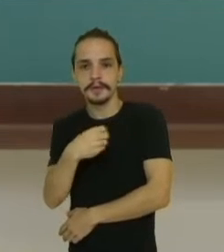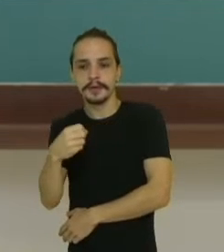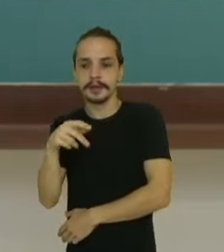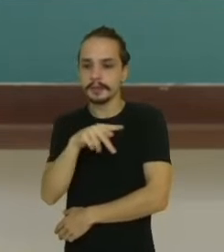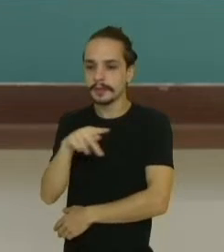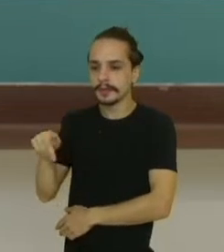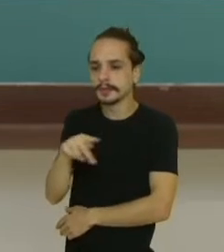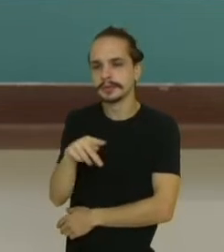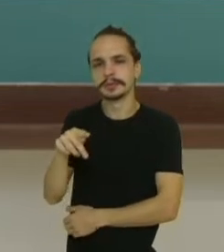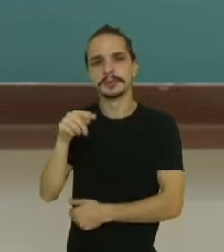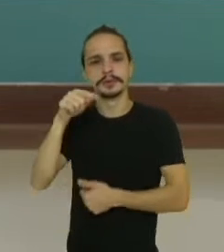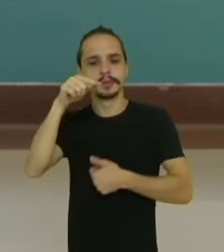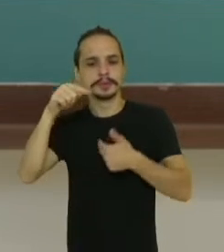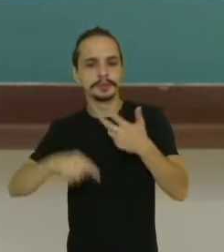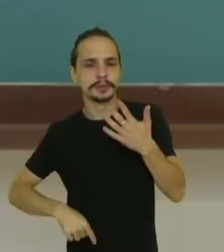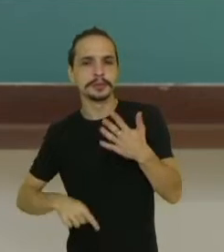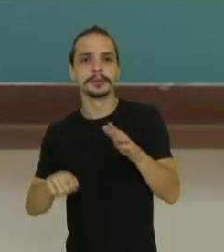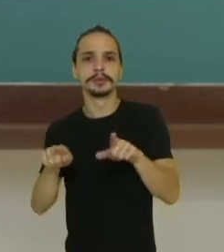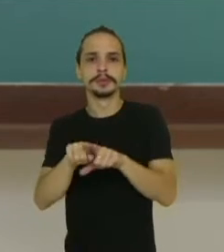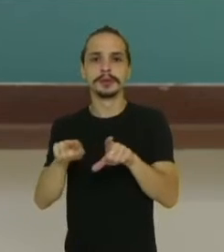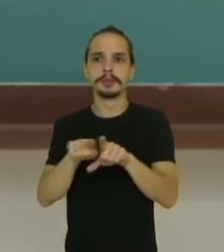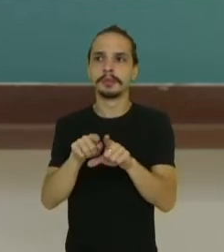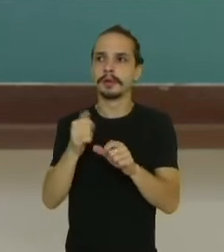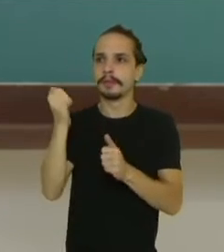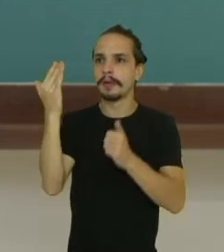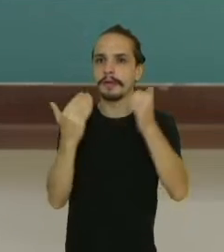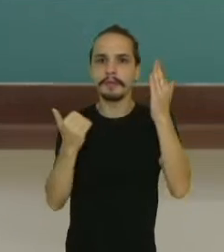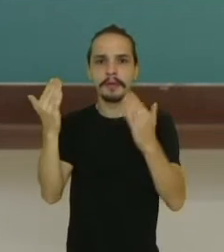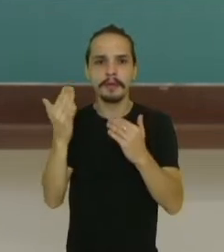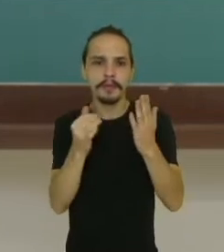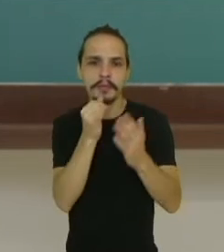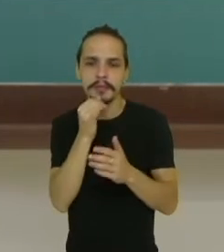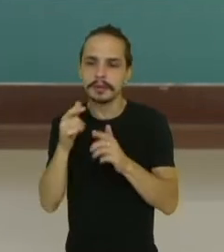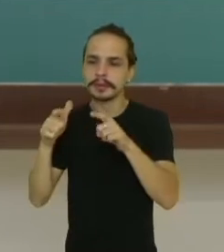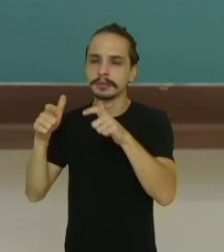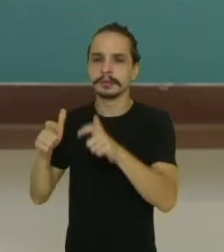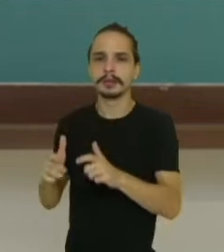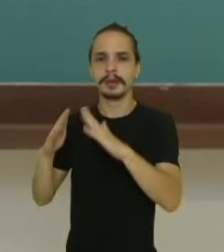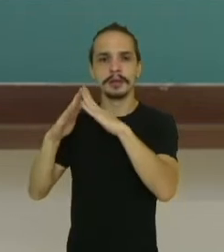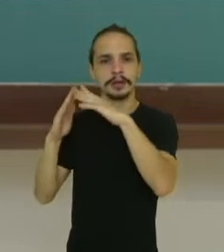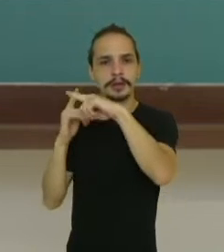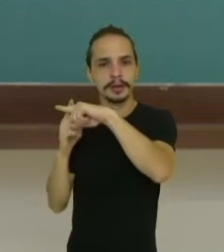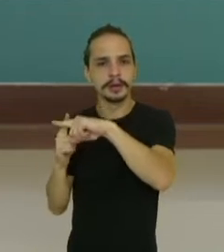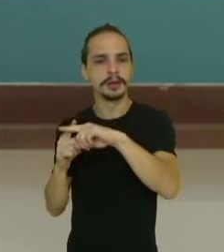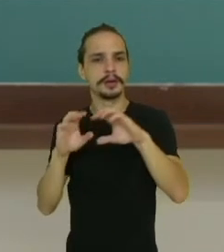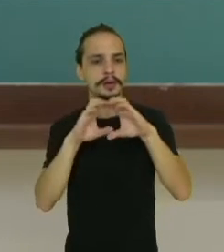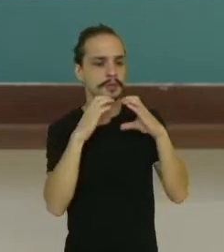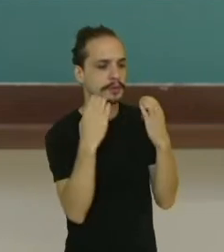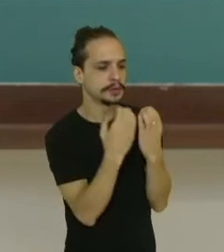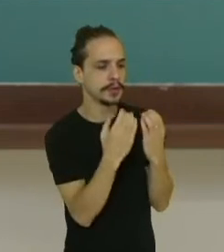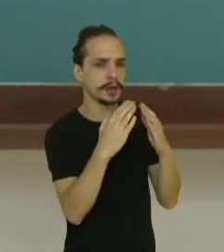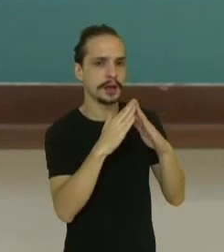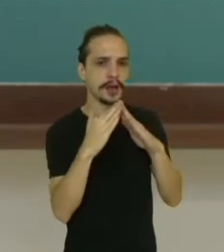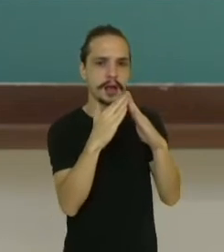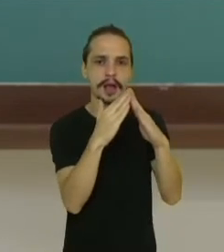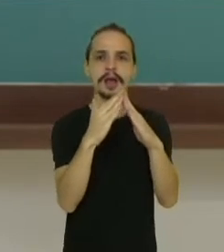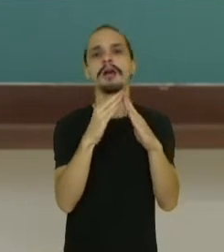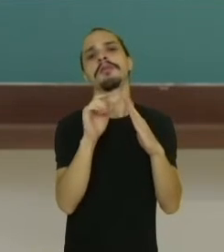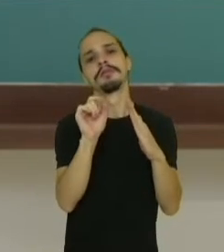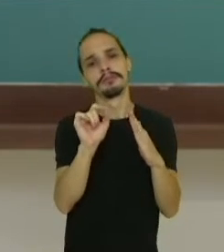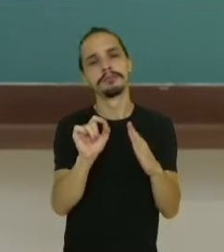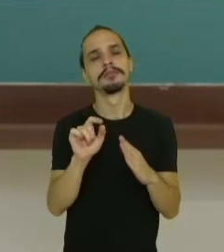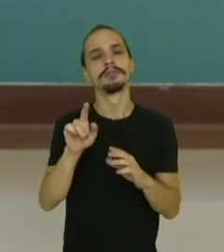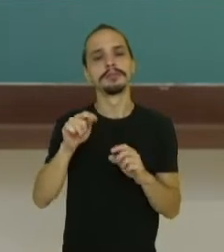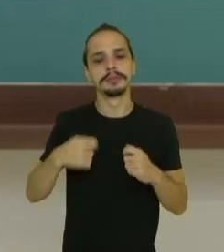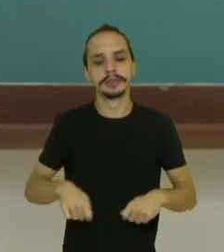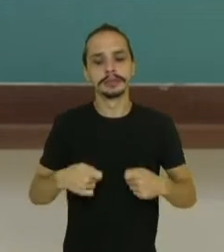professores e os papéis desempenhados em outras instituições na igreja na comunidade então nós precisamos de